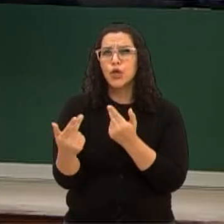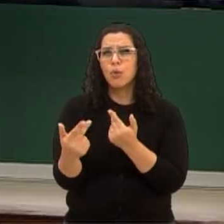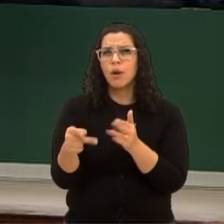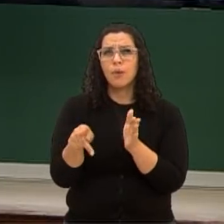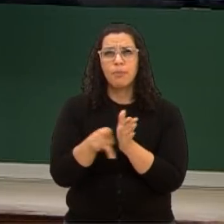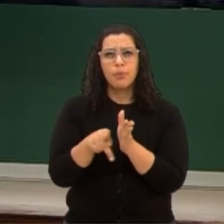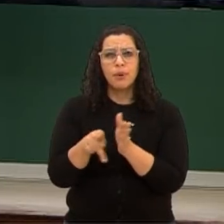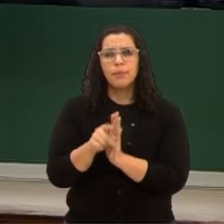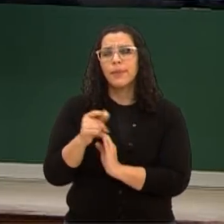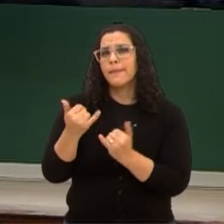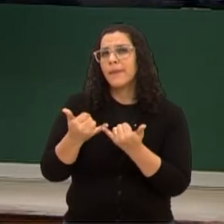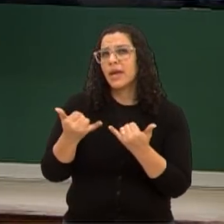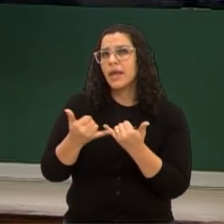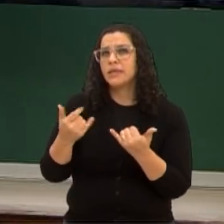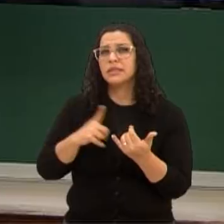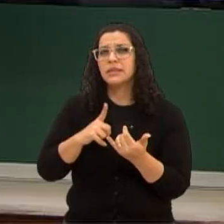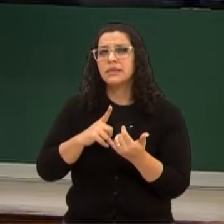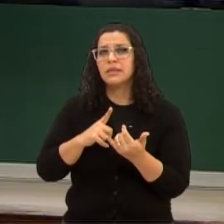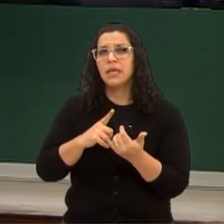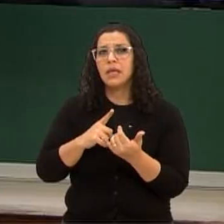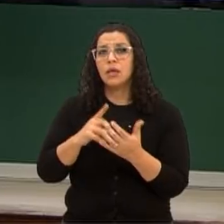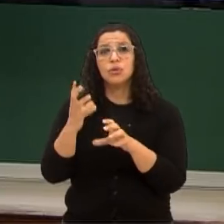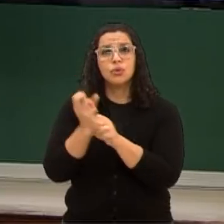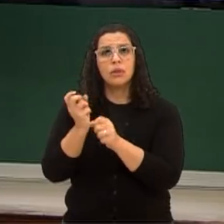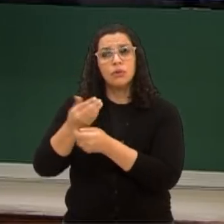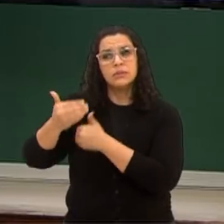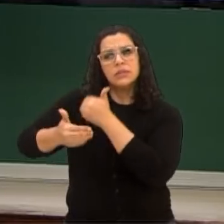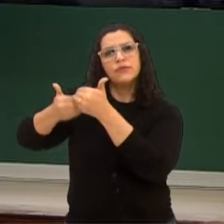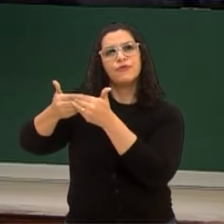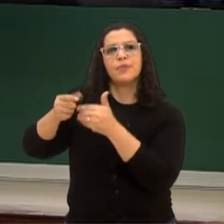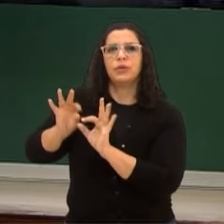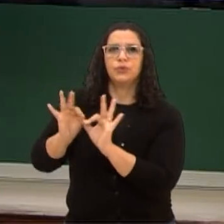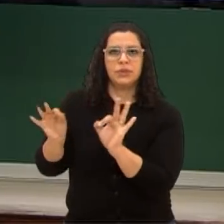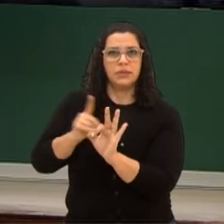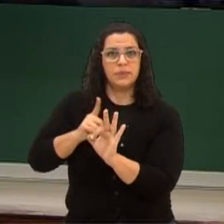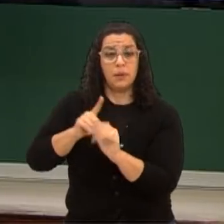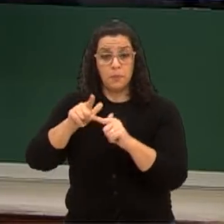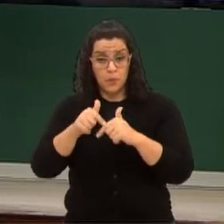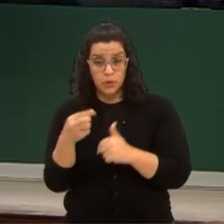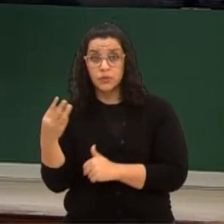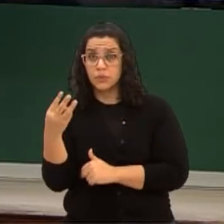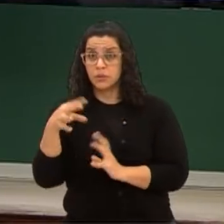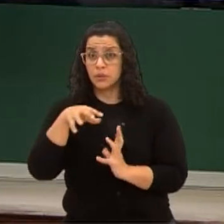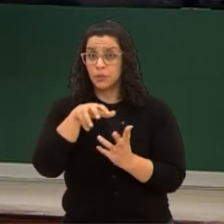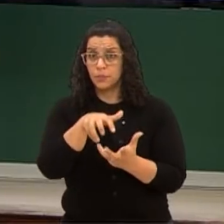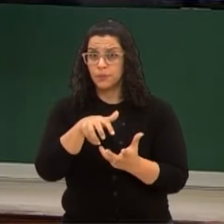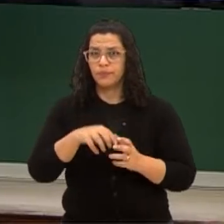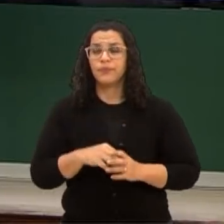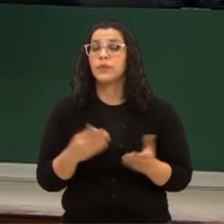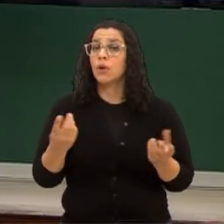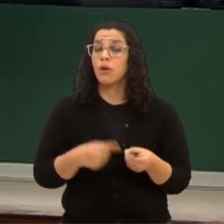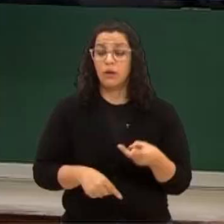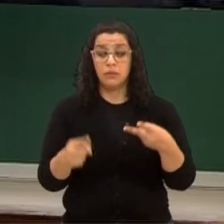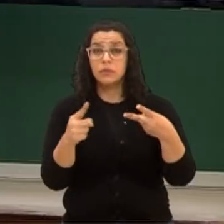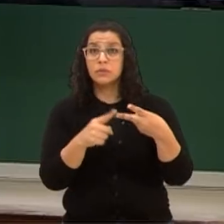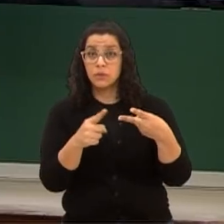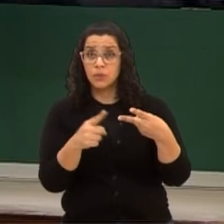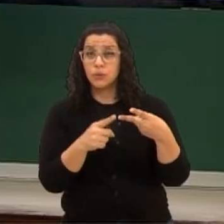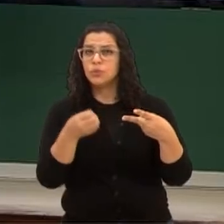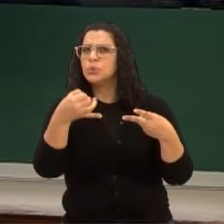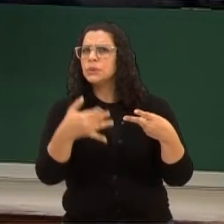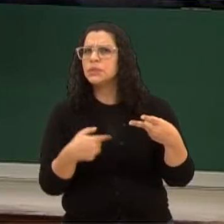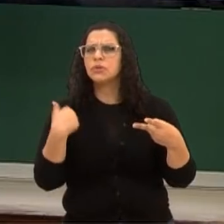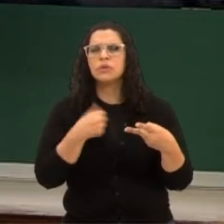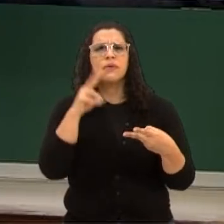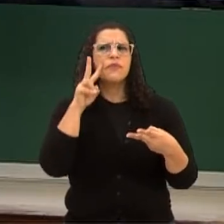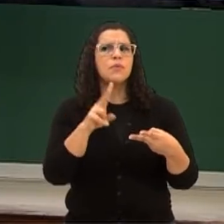com menores índices de desenvolvimento. Então é considerado de terceiro mundo. A segunda classificação que